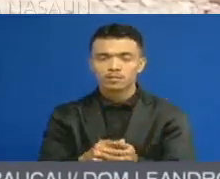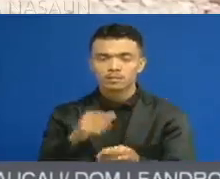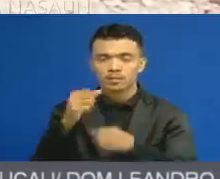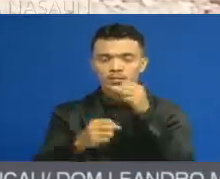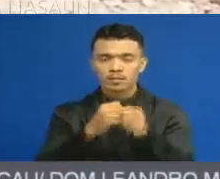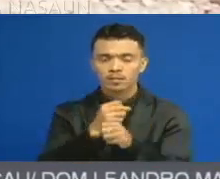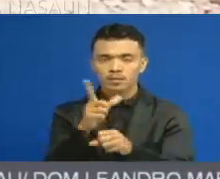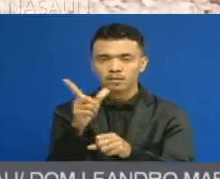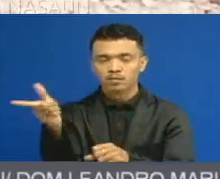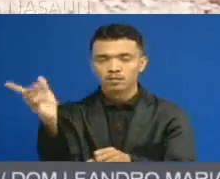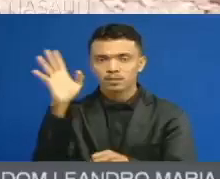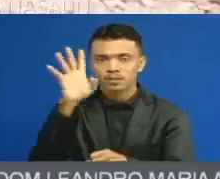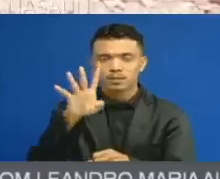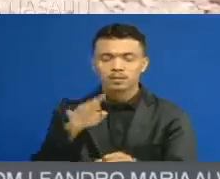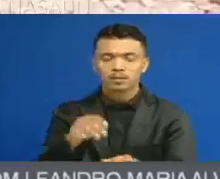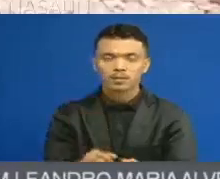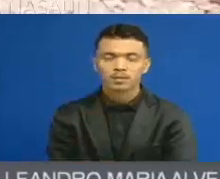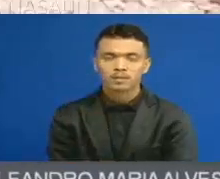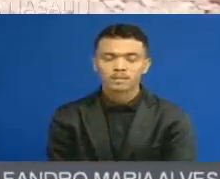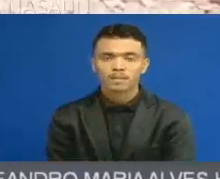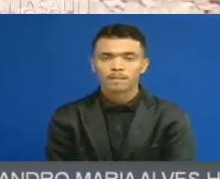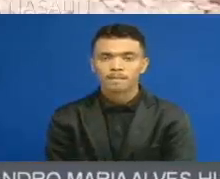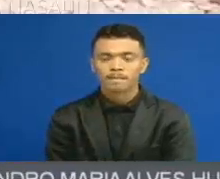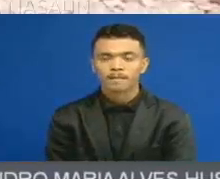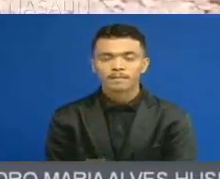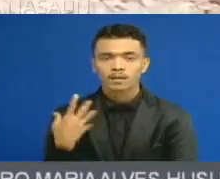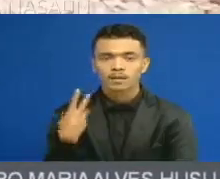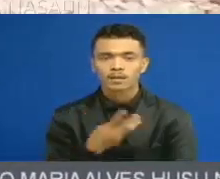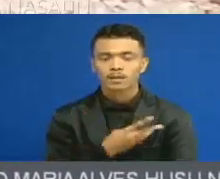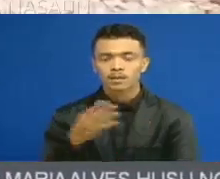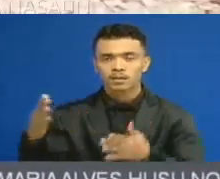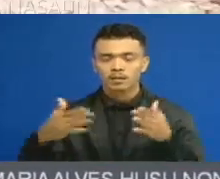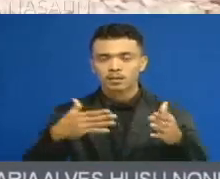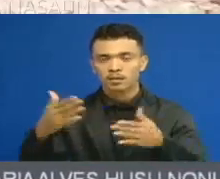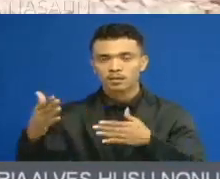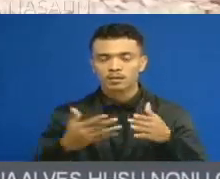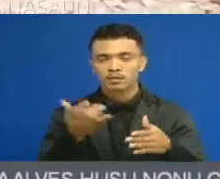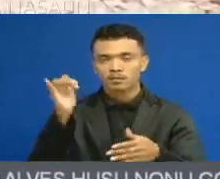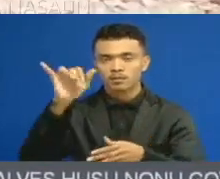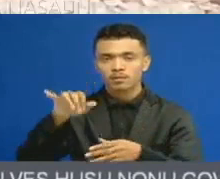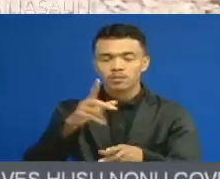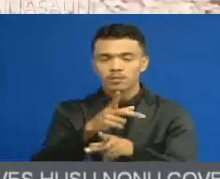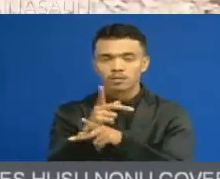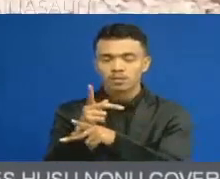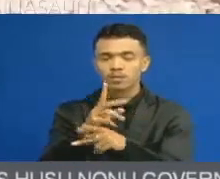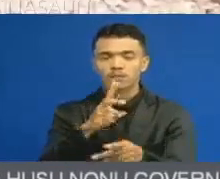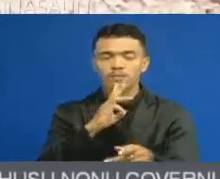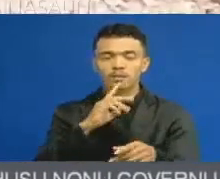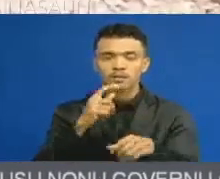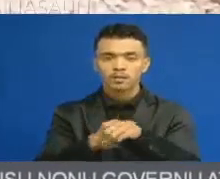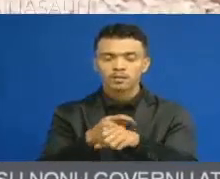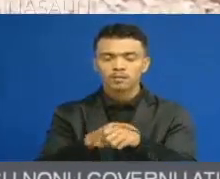badala rua Nulu Resinghat, ao mesmo tempo mos, ita halibur sira, conserva be ba tempo naruk nian mai.